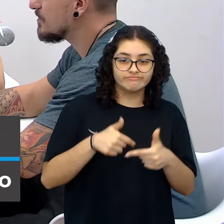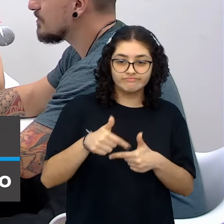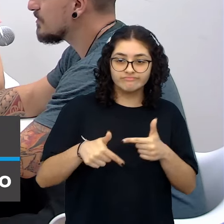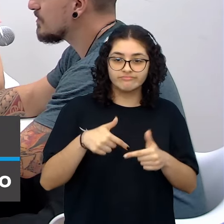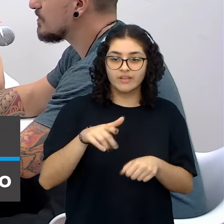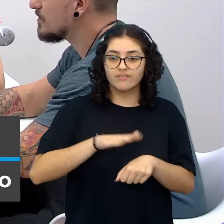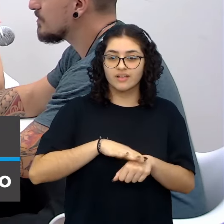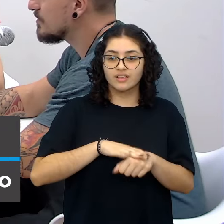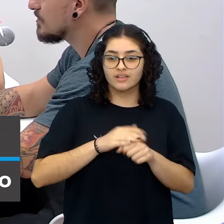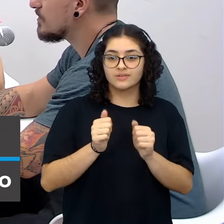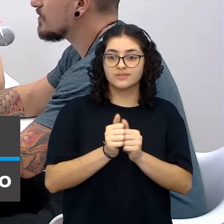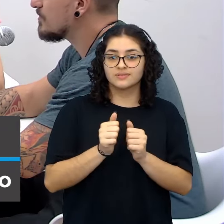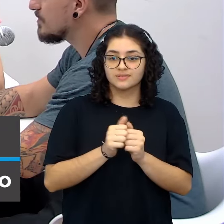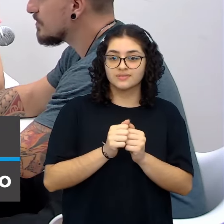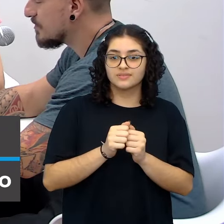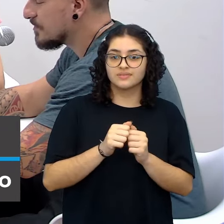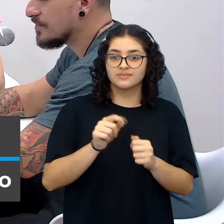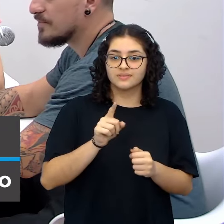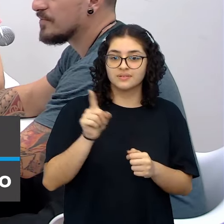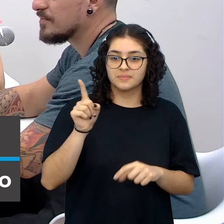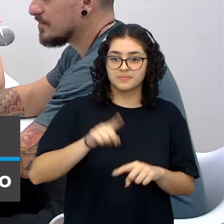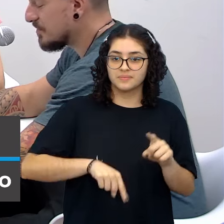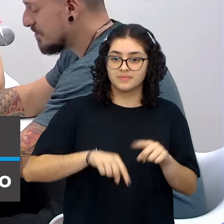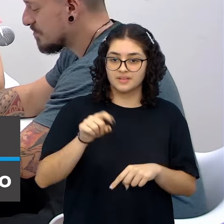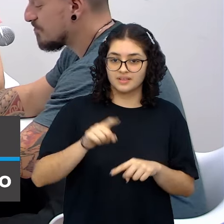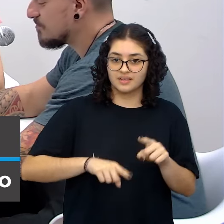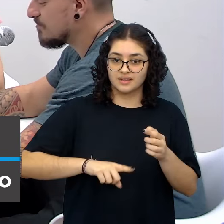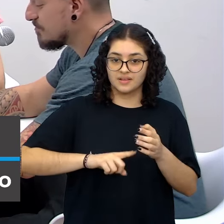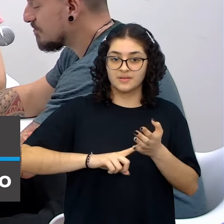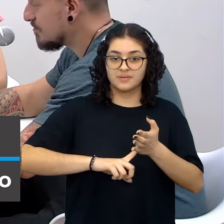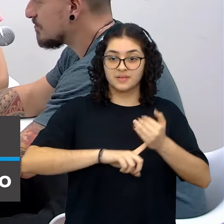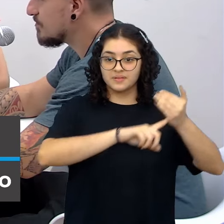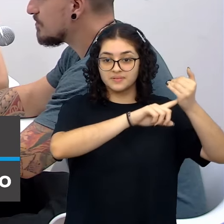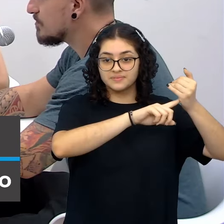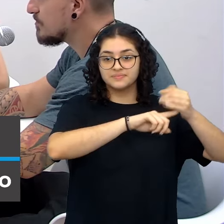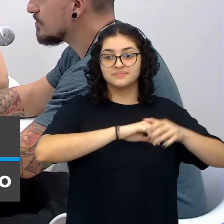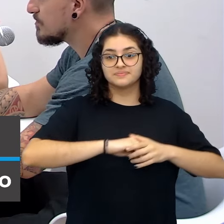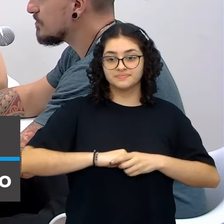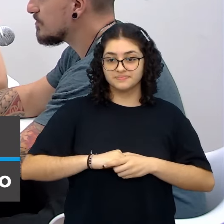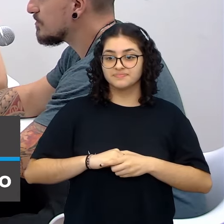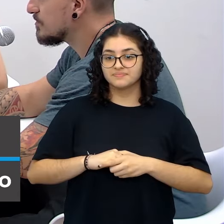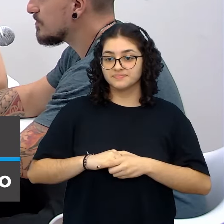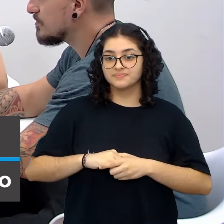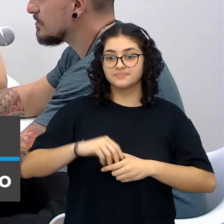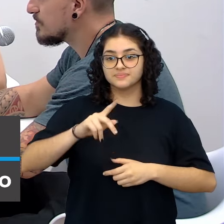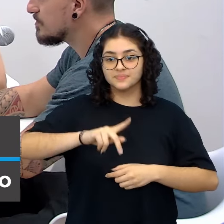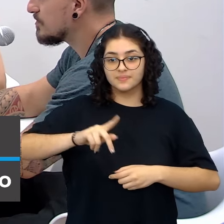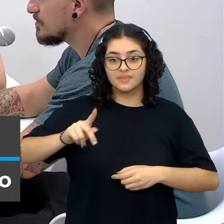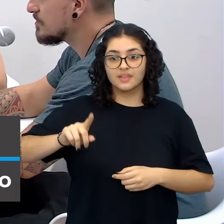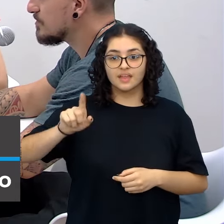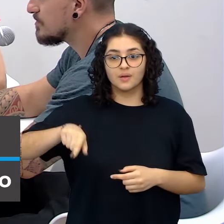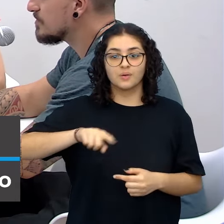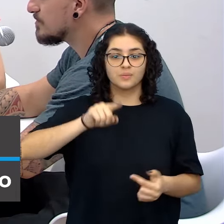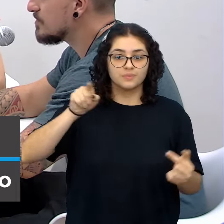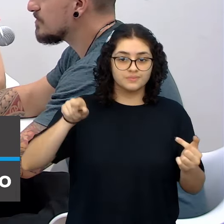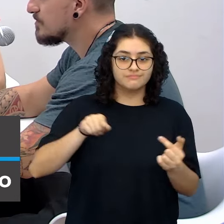Liliane fizeram na construção desse material de tecnologia, né? E professora, a